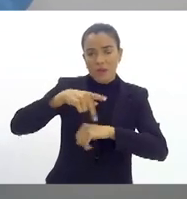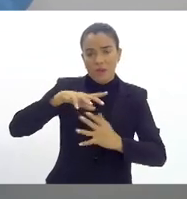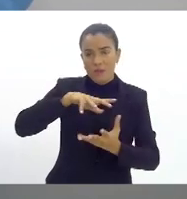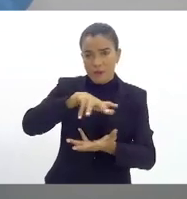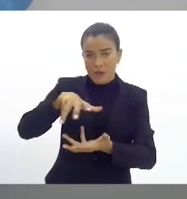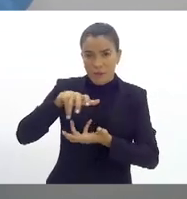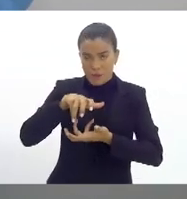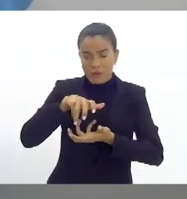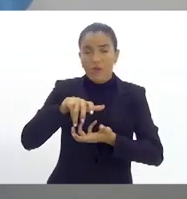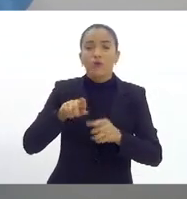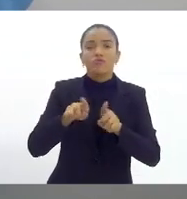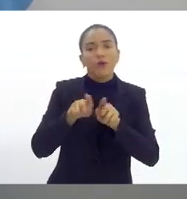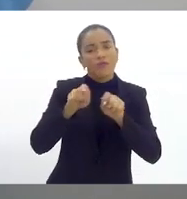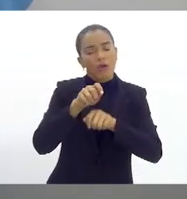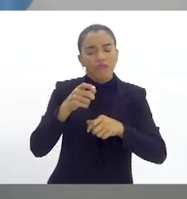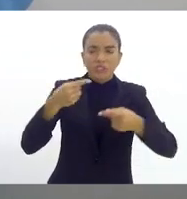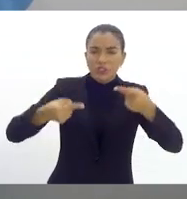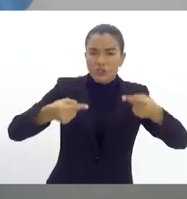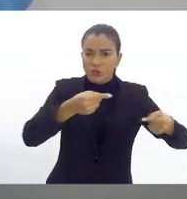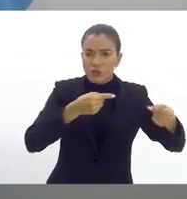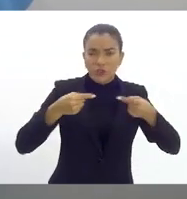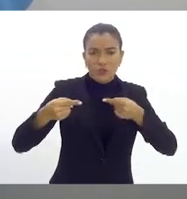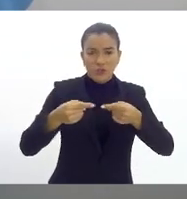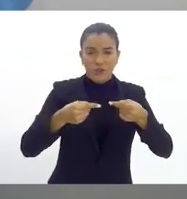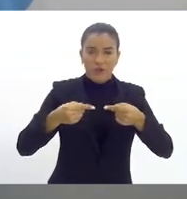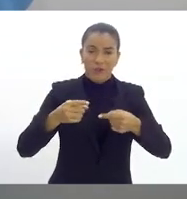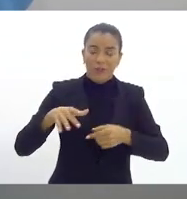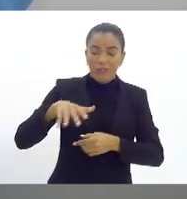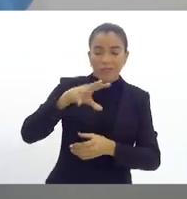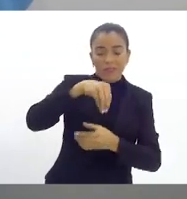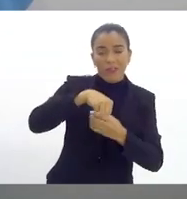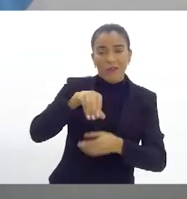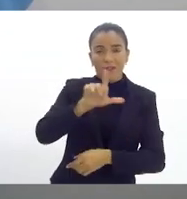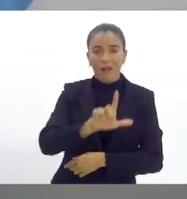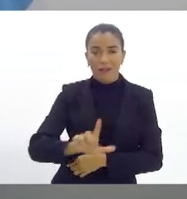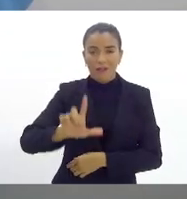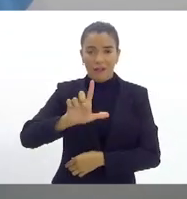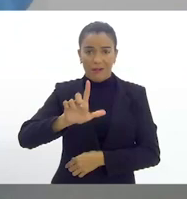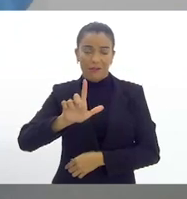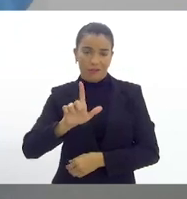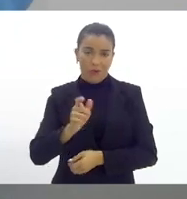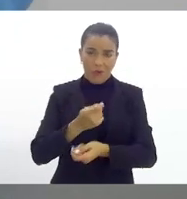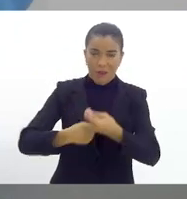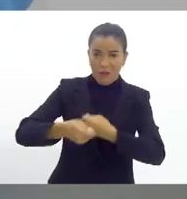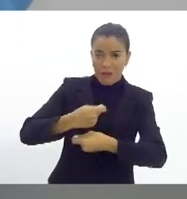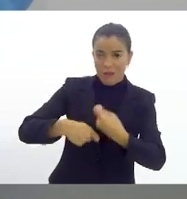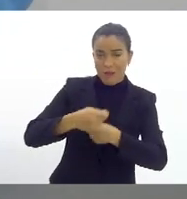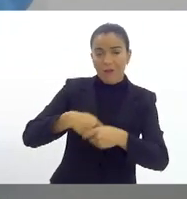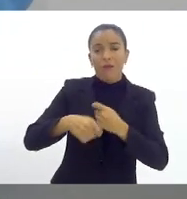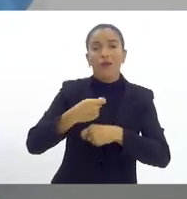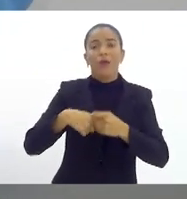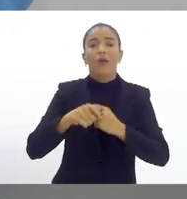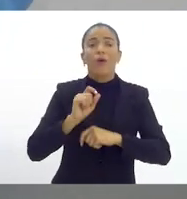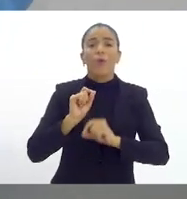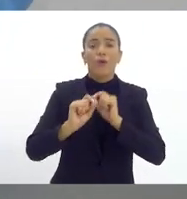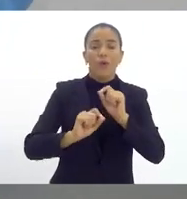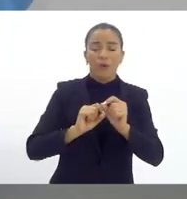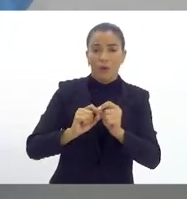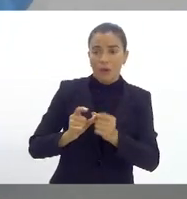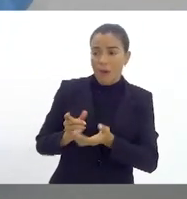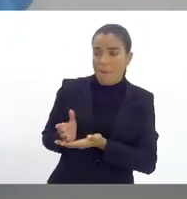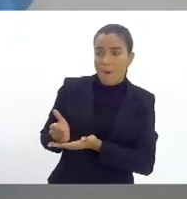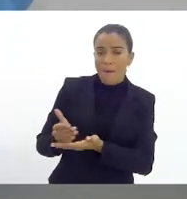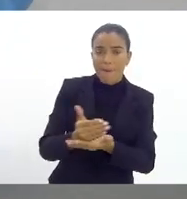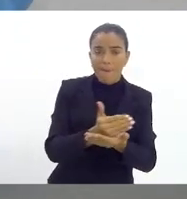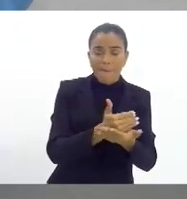já foi amplamente discutido na literatura Econômica que é a formação de conglomerados financeiros